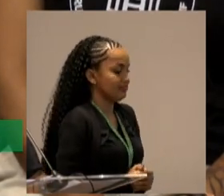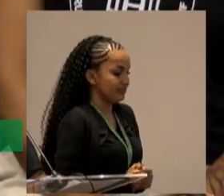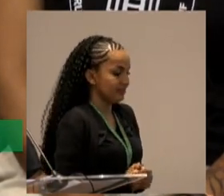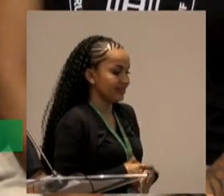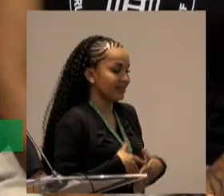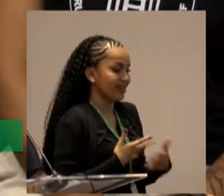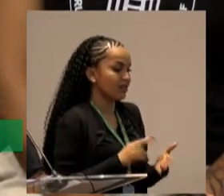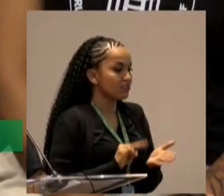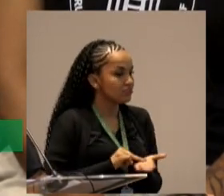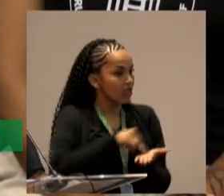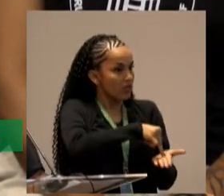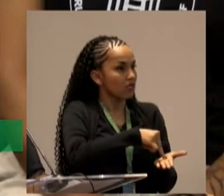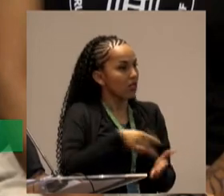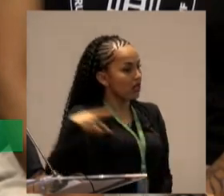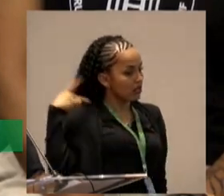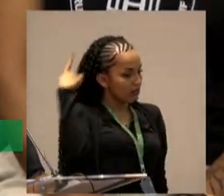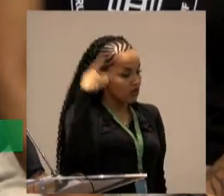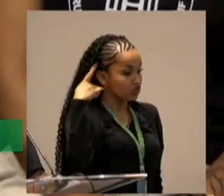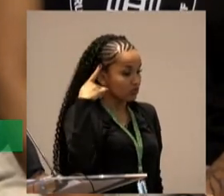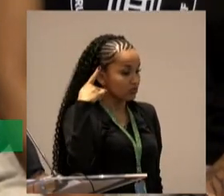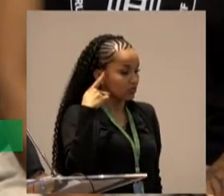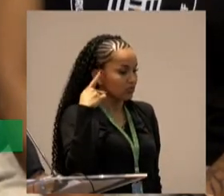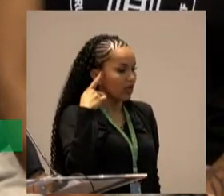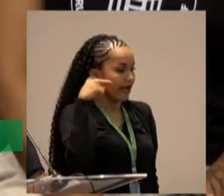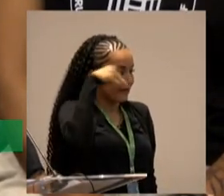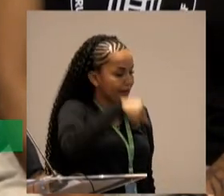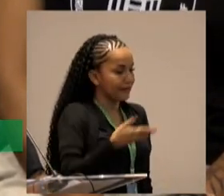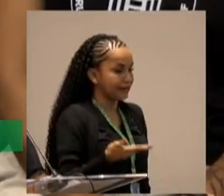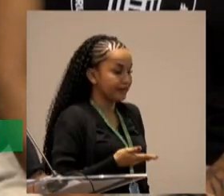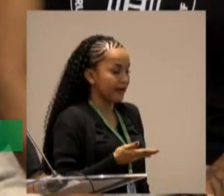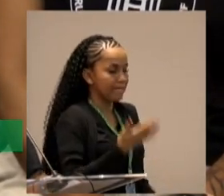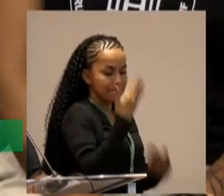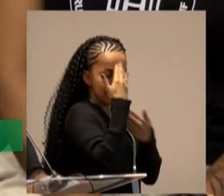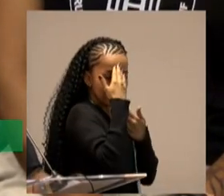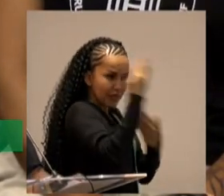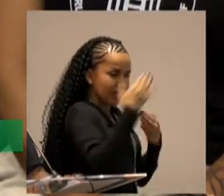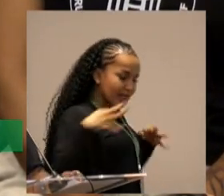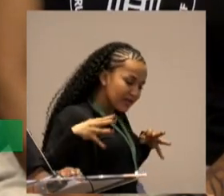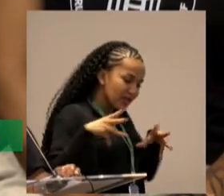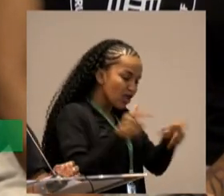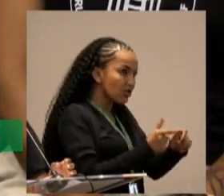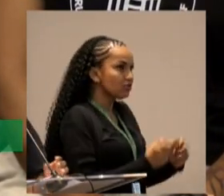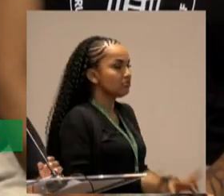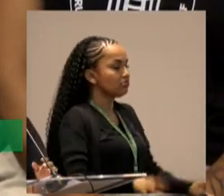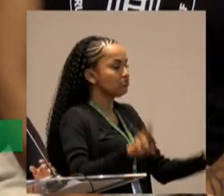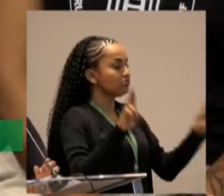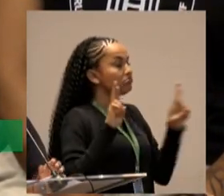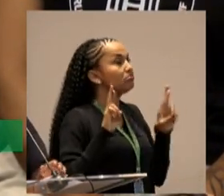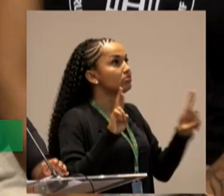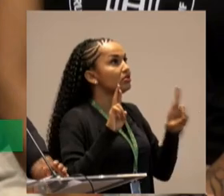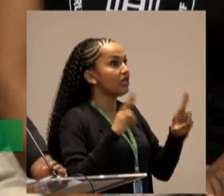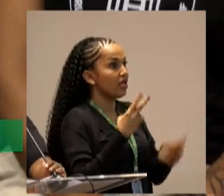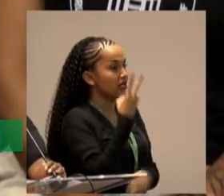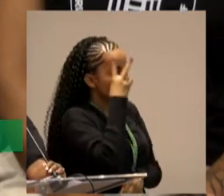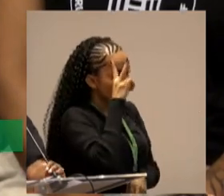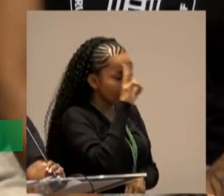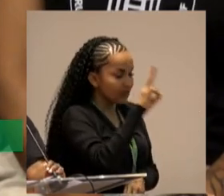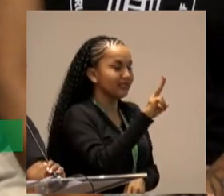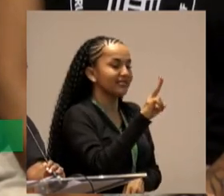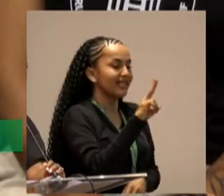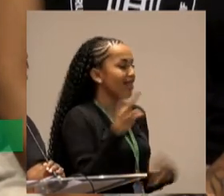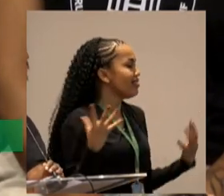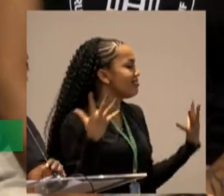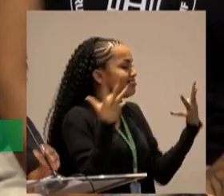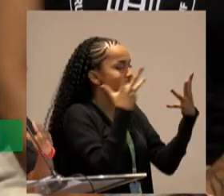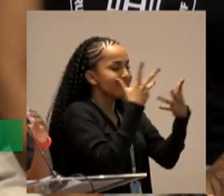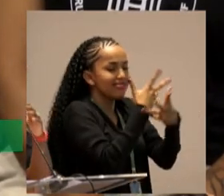É um posicionamento político estar aqui hoje. Muito obrigada a todos, espero que a gente tenha dois dias